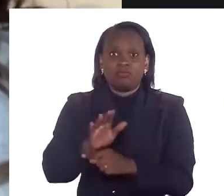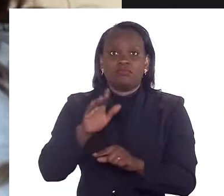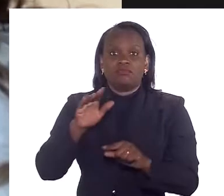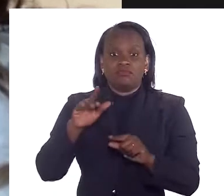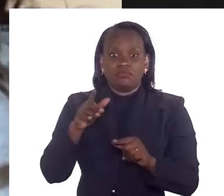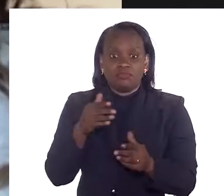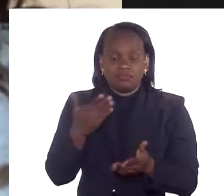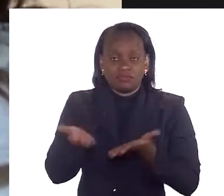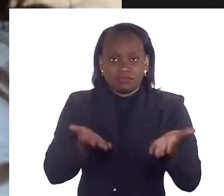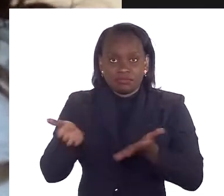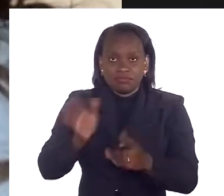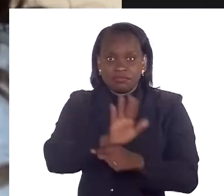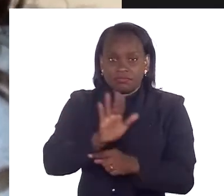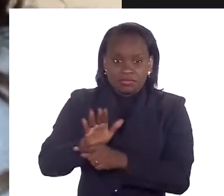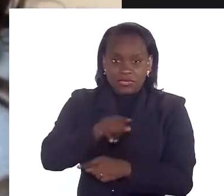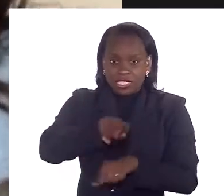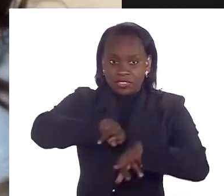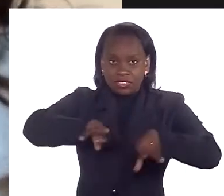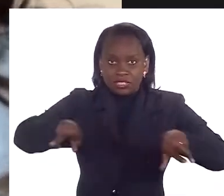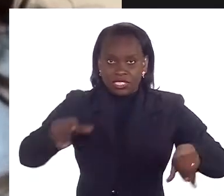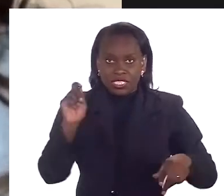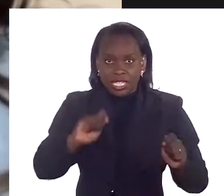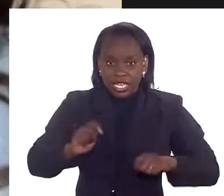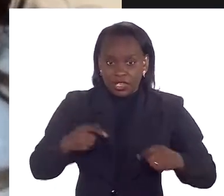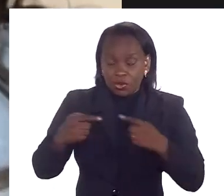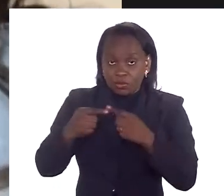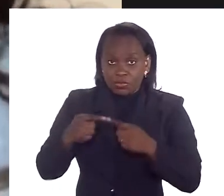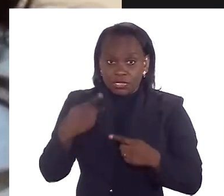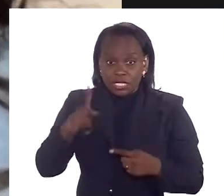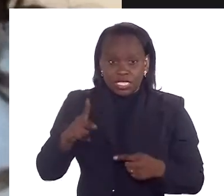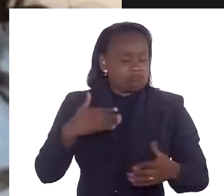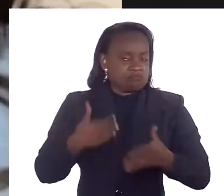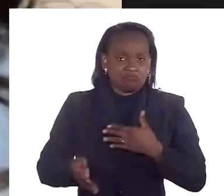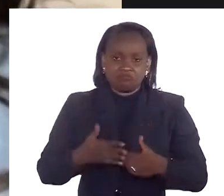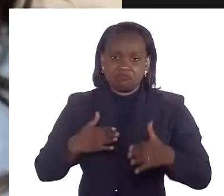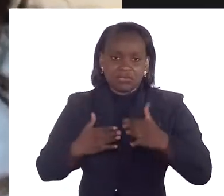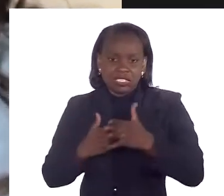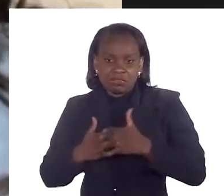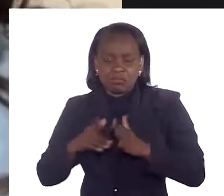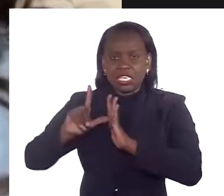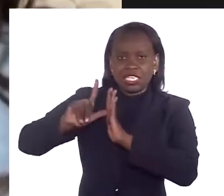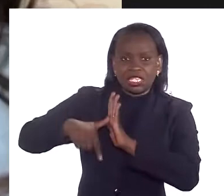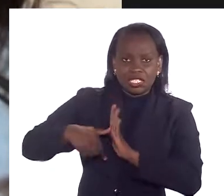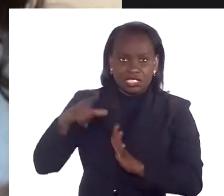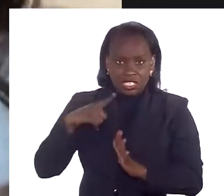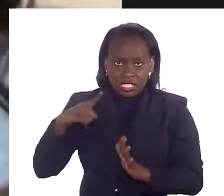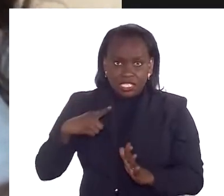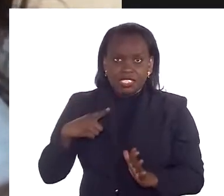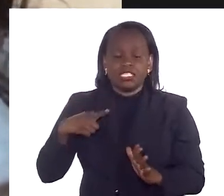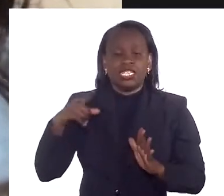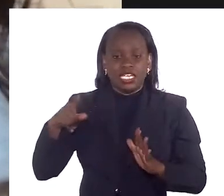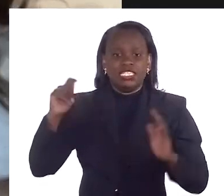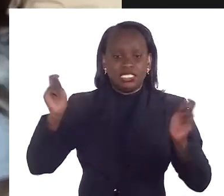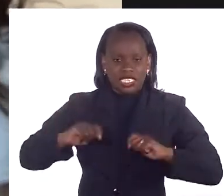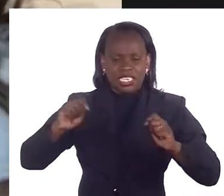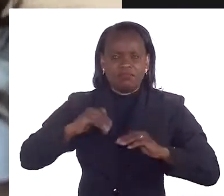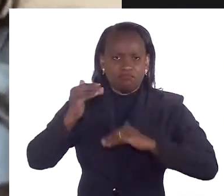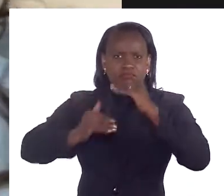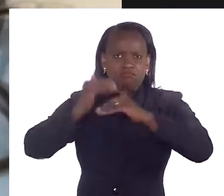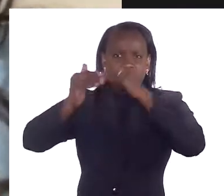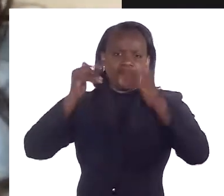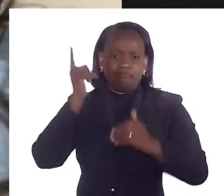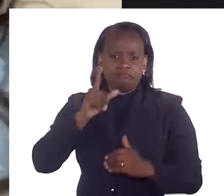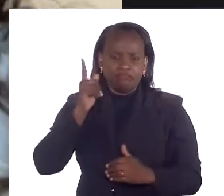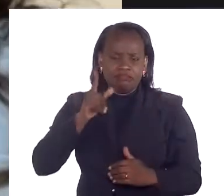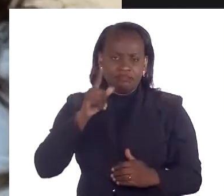ofertar umas condições adequadas para o ambiente, independente das limitações dos atrasos que esses indivíduos apresentem, eles vão conseguir